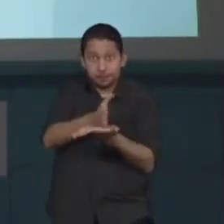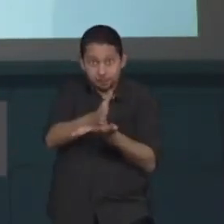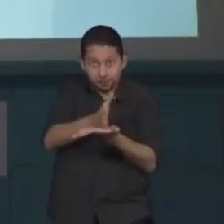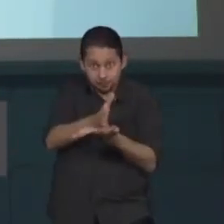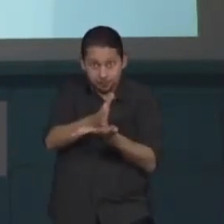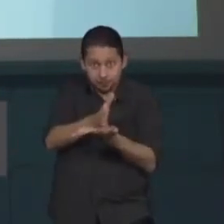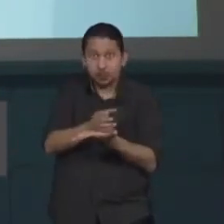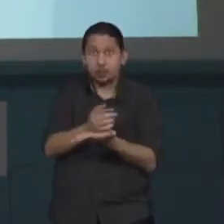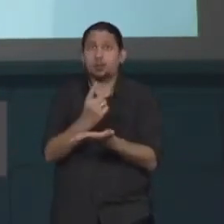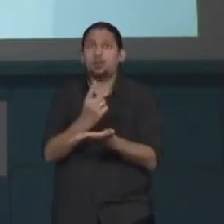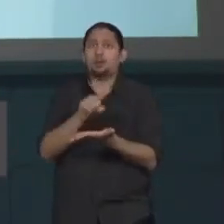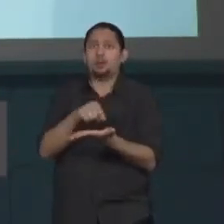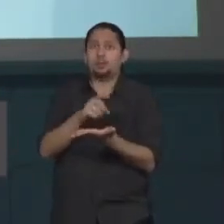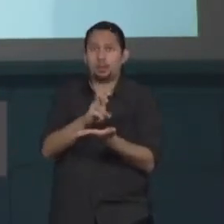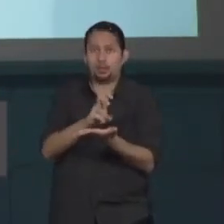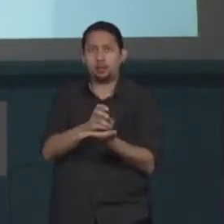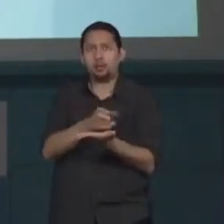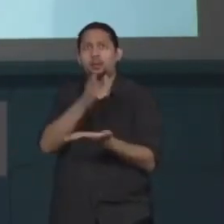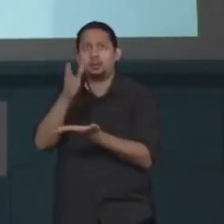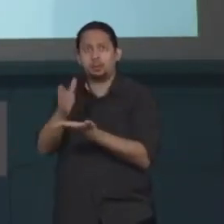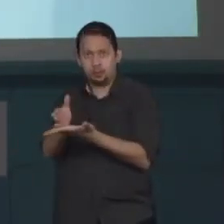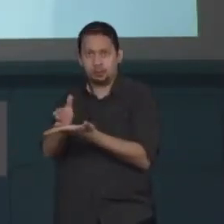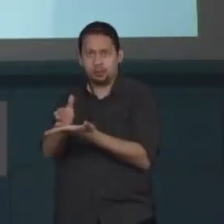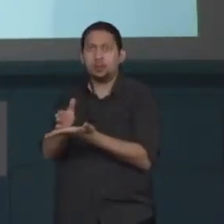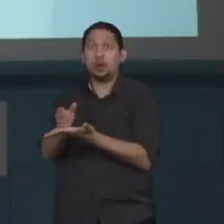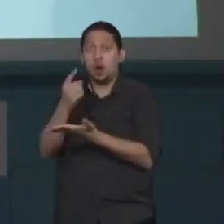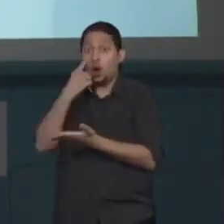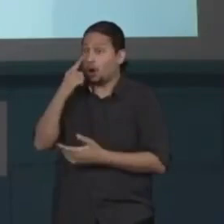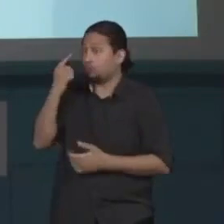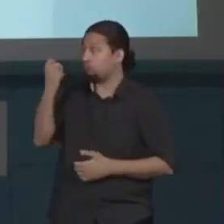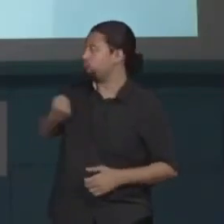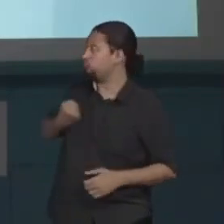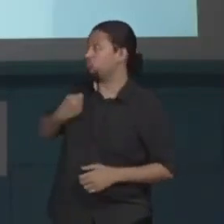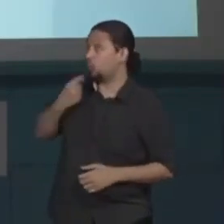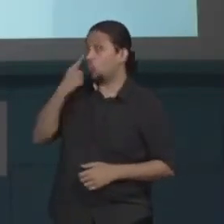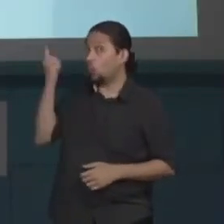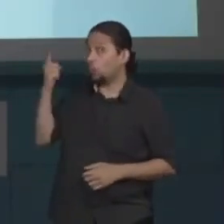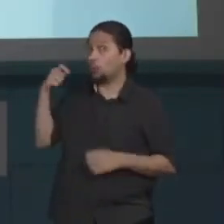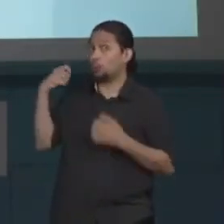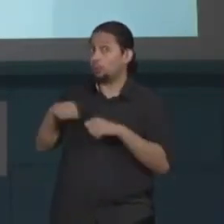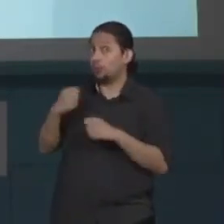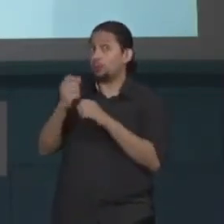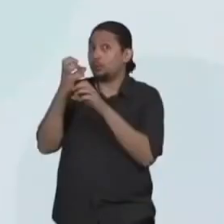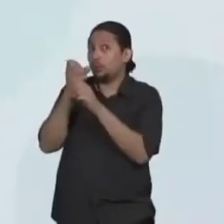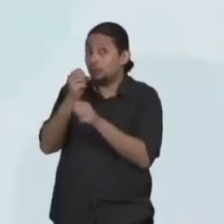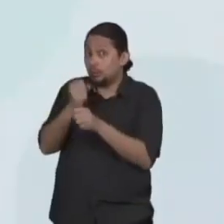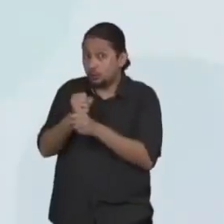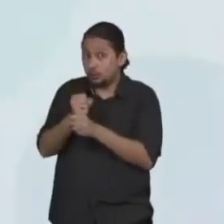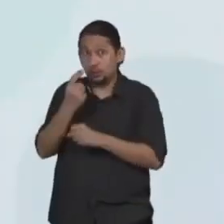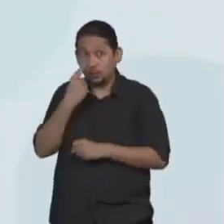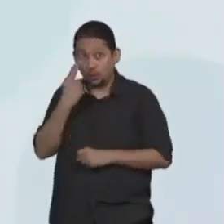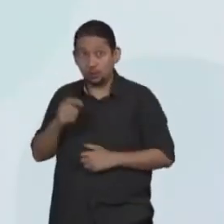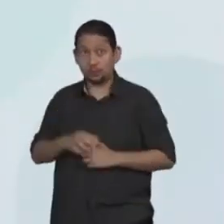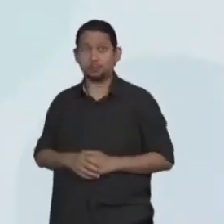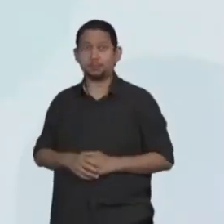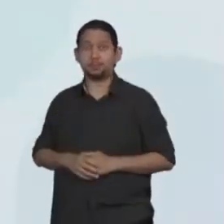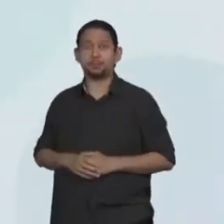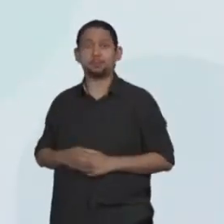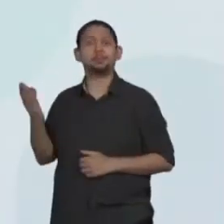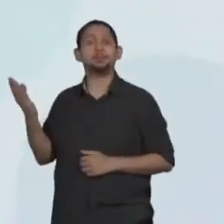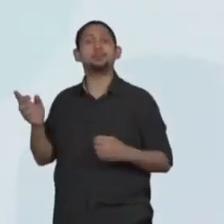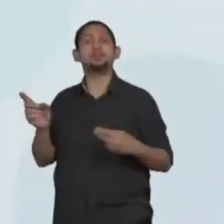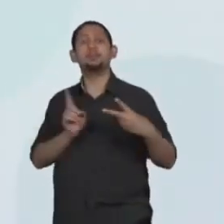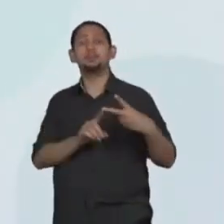para você ter o meio da peça. E aí, você vai medir com a régua essa distância aqui, ó. O terceiro passo é a montagem